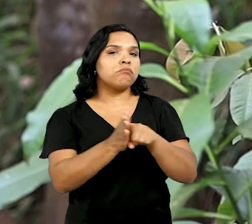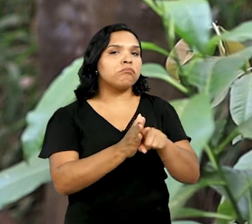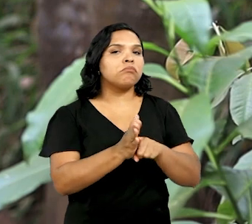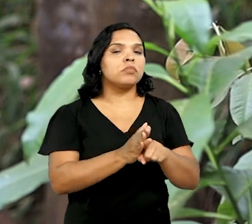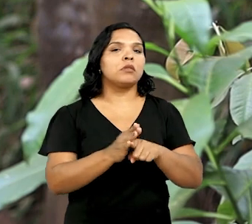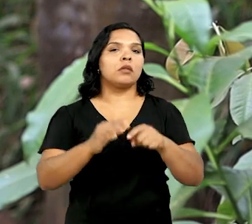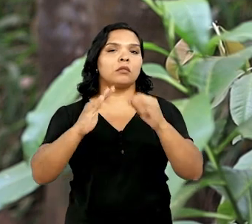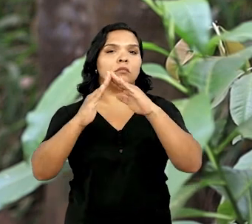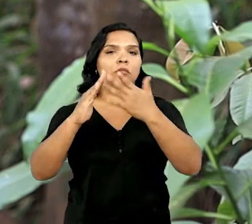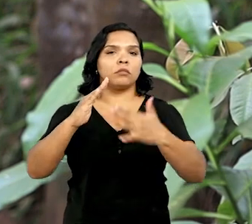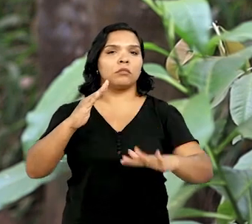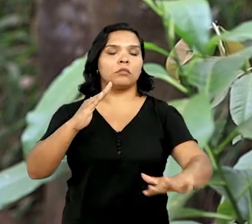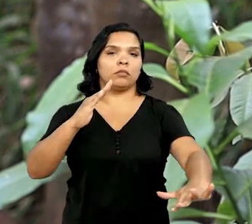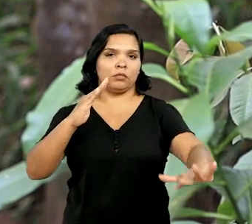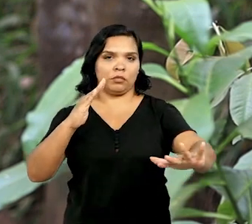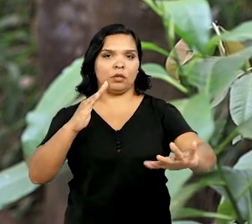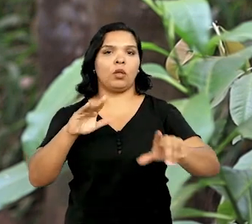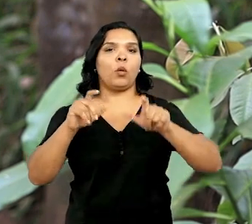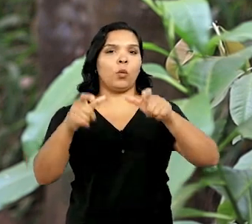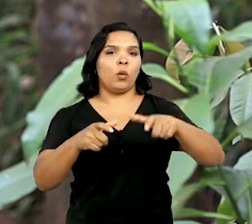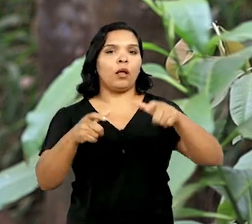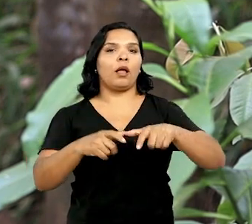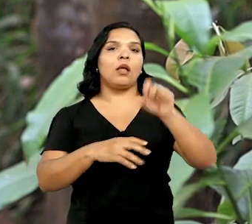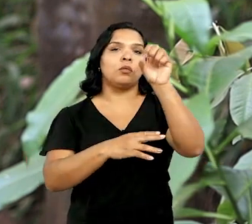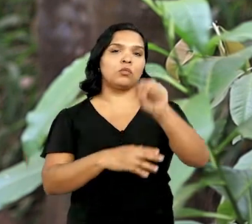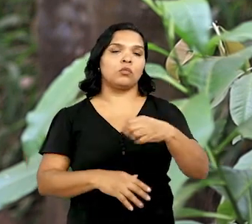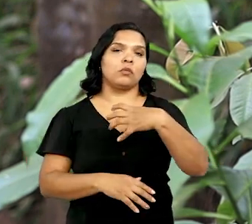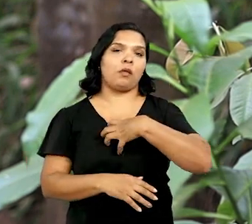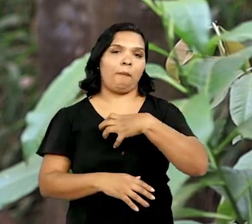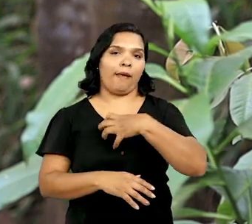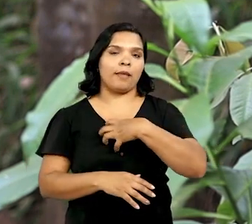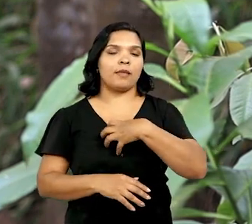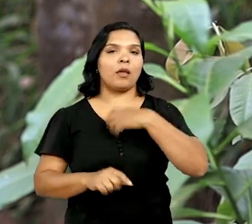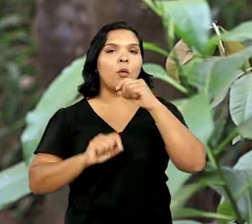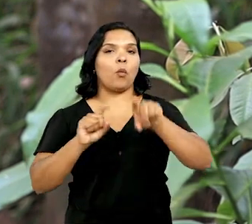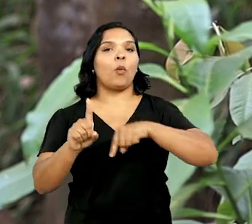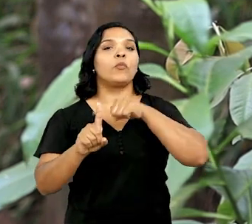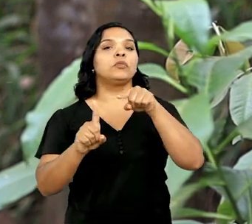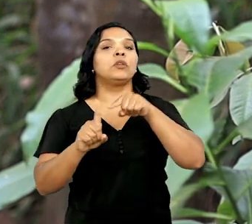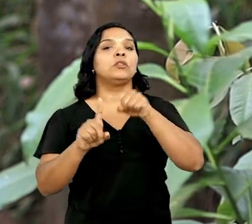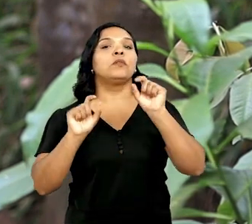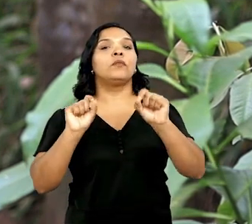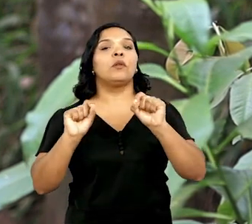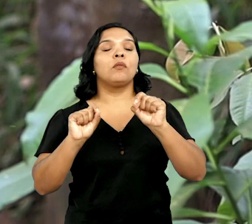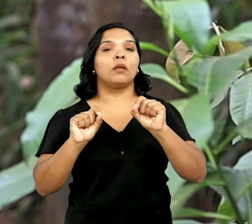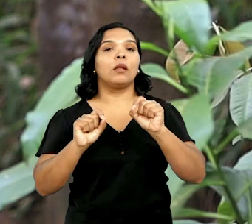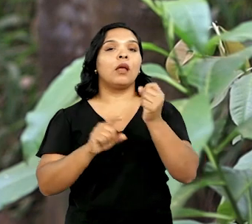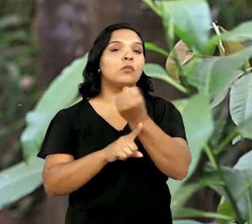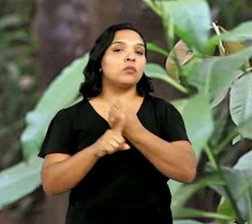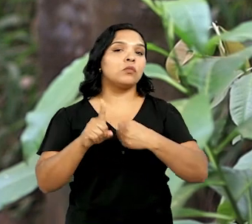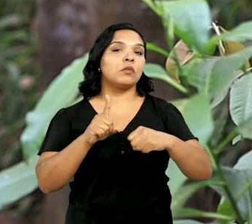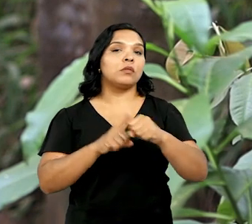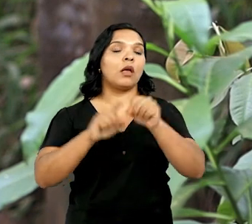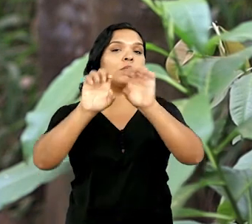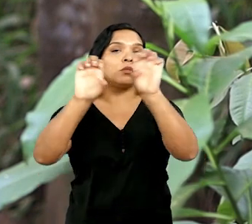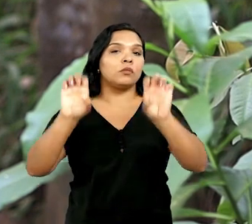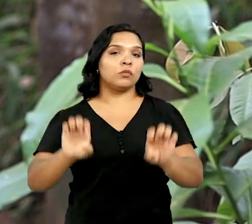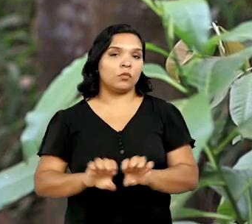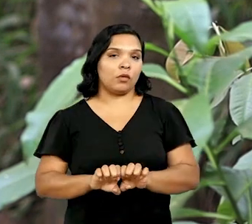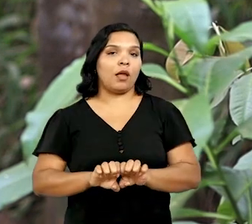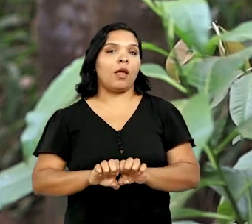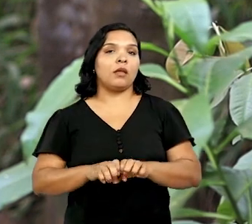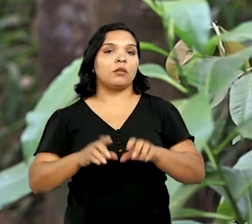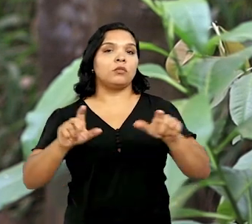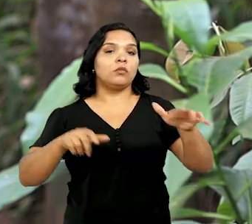na região conhecida como Bacia Águas do Leste, no sul da Bahia. O objetivo foi analisar as condições sociais e estruturais